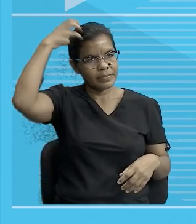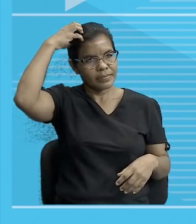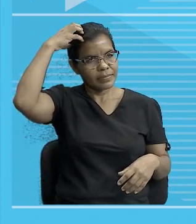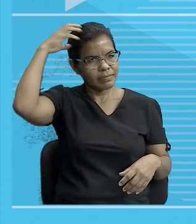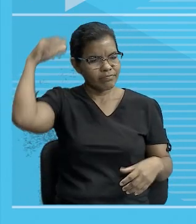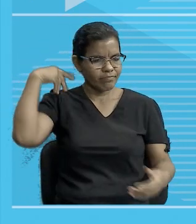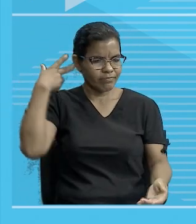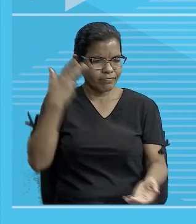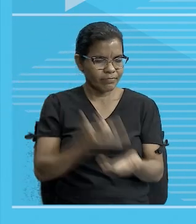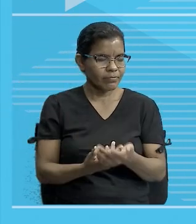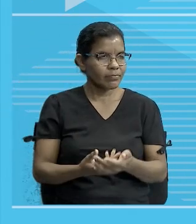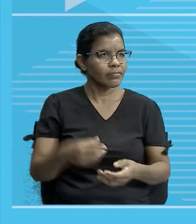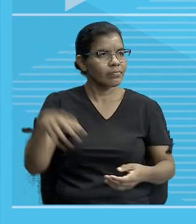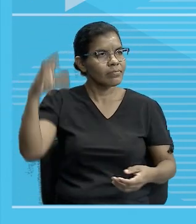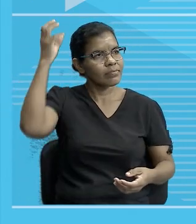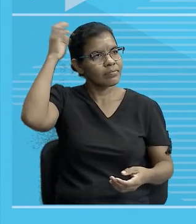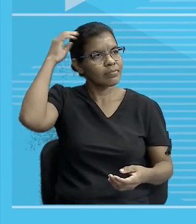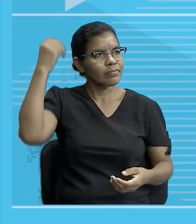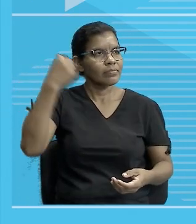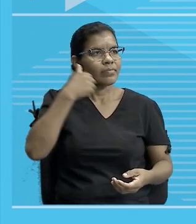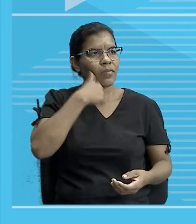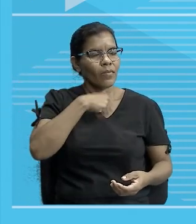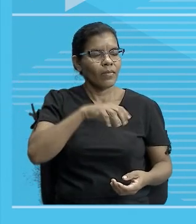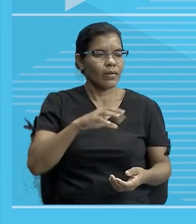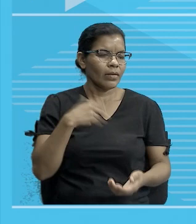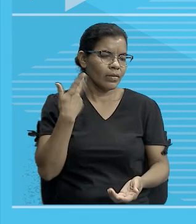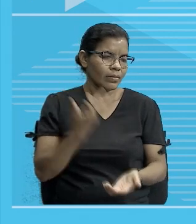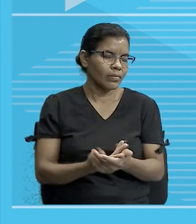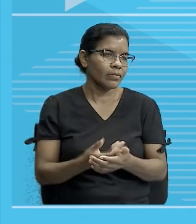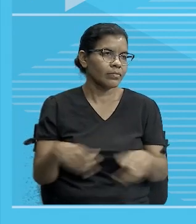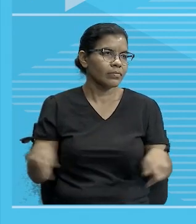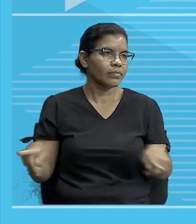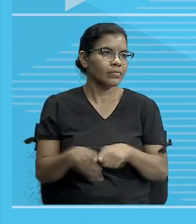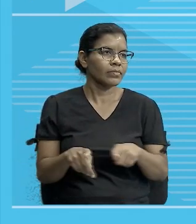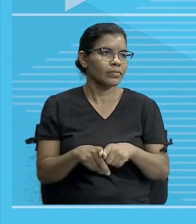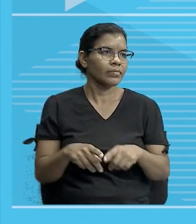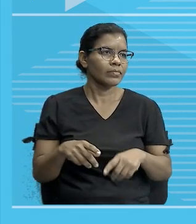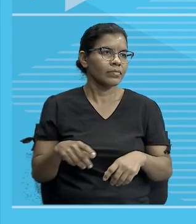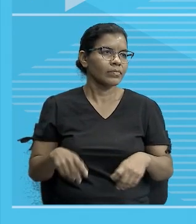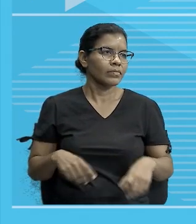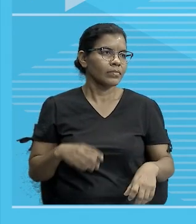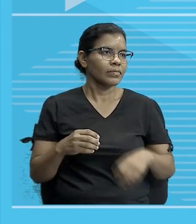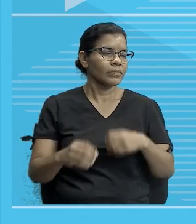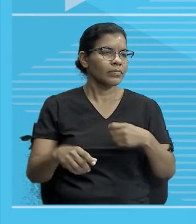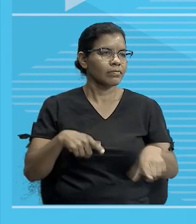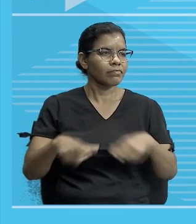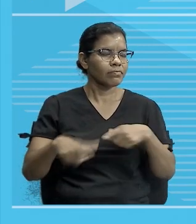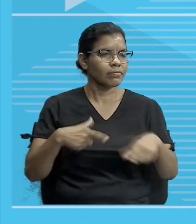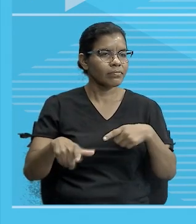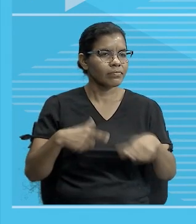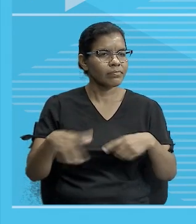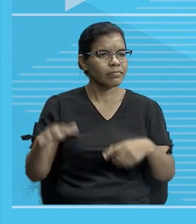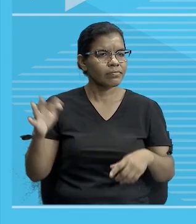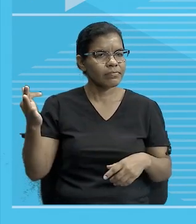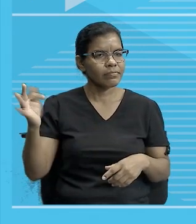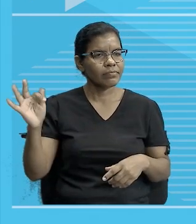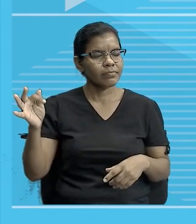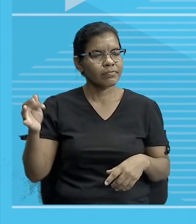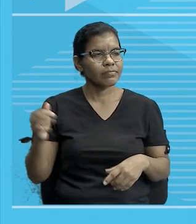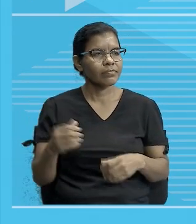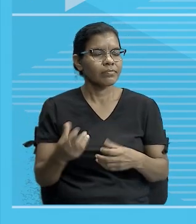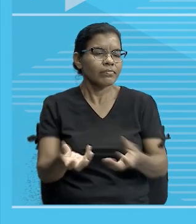derrubado, a rainha que vai ser derrubada também. Aqui era um trabalhador de Paris que queria